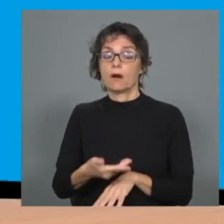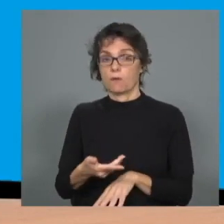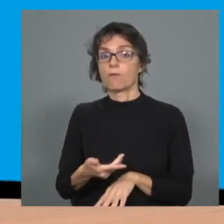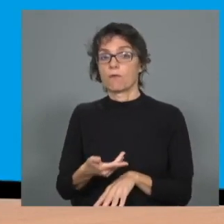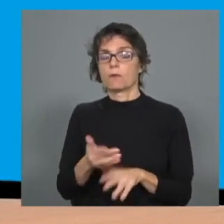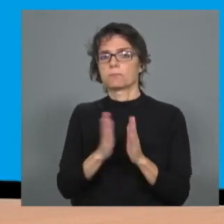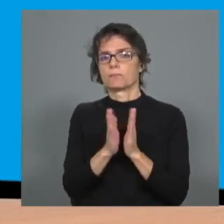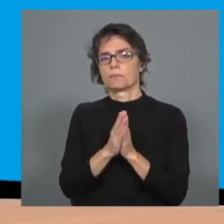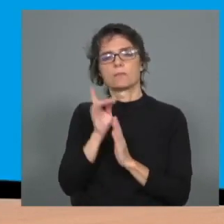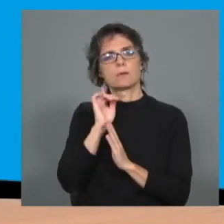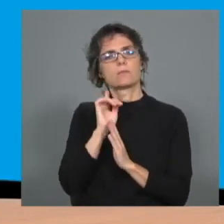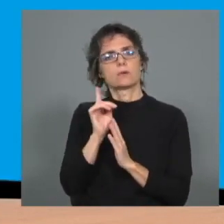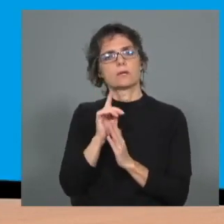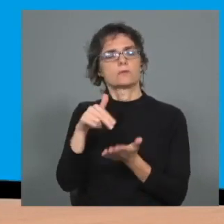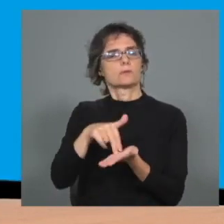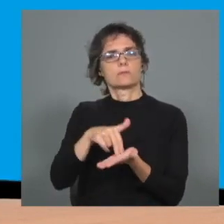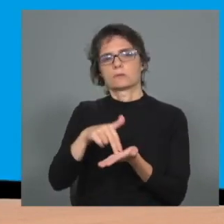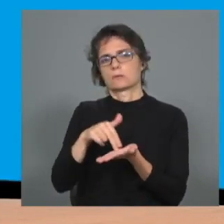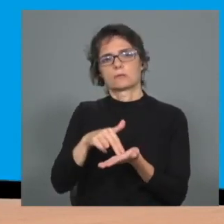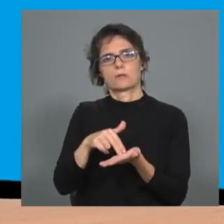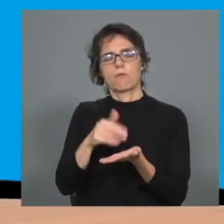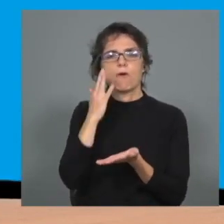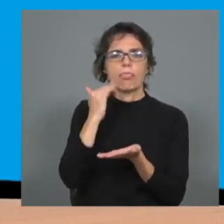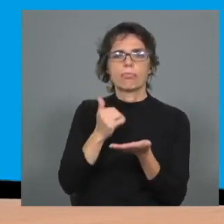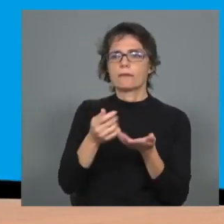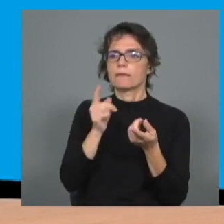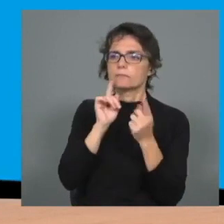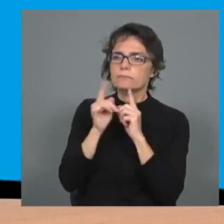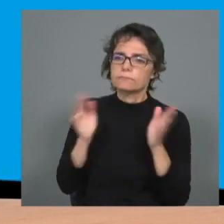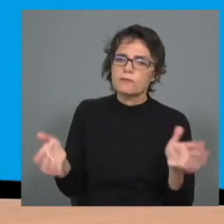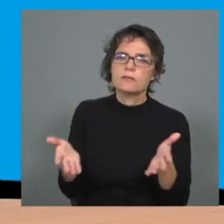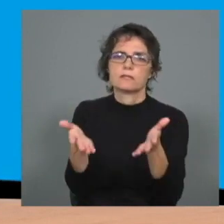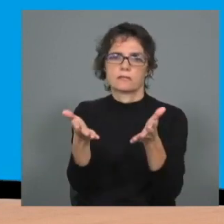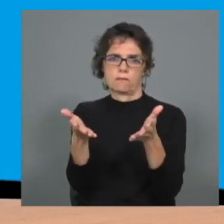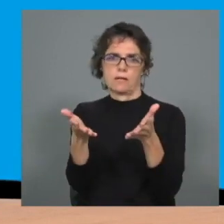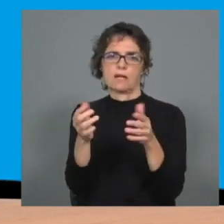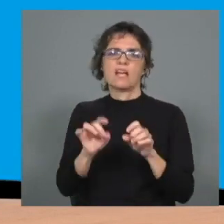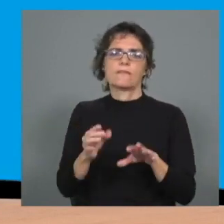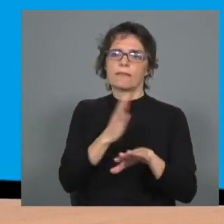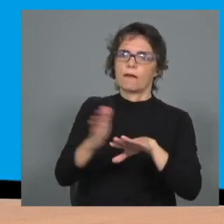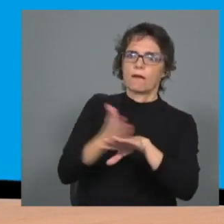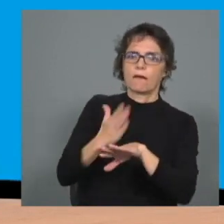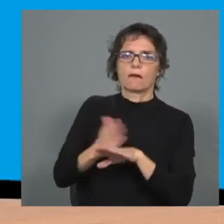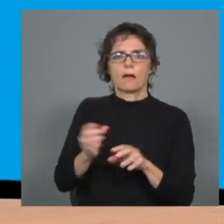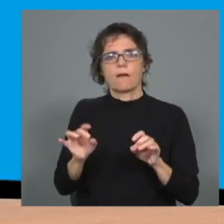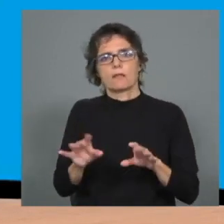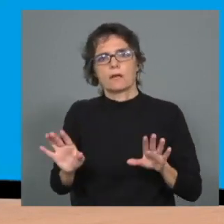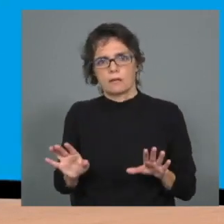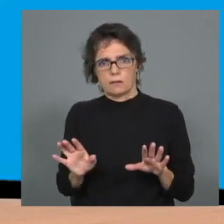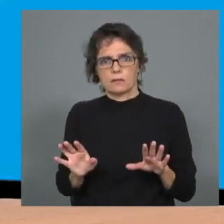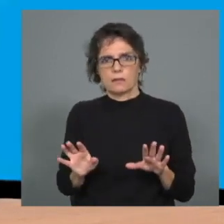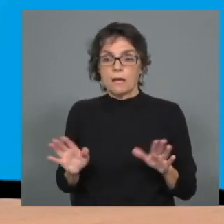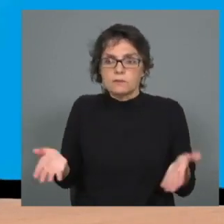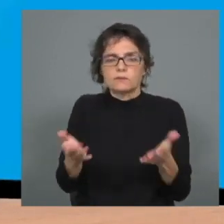resgate dessa tradição de diálogo, de reduzir as polaridades, de ampliar os atores do